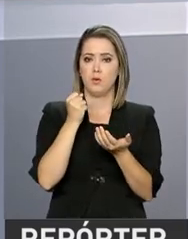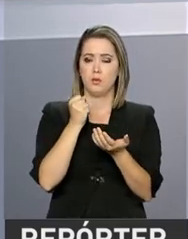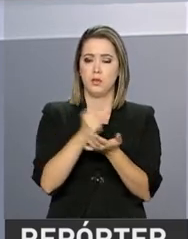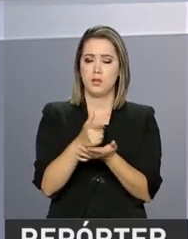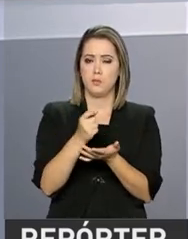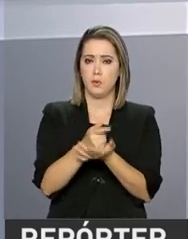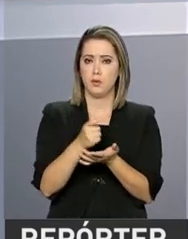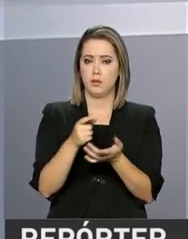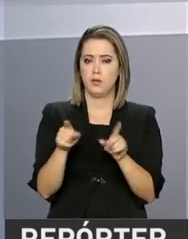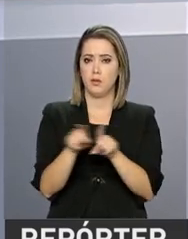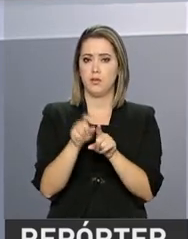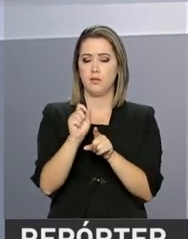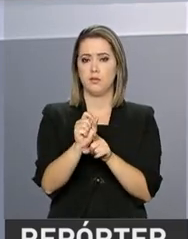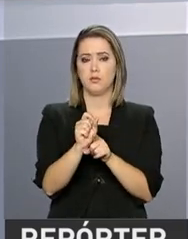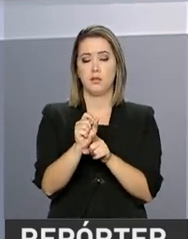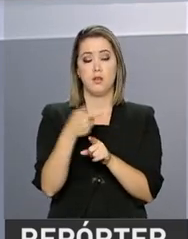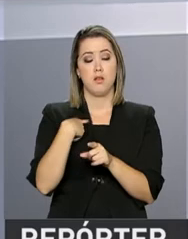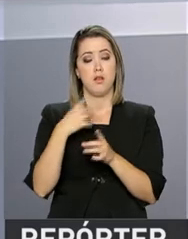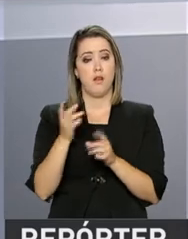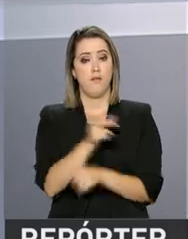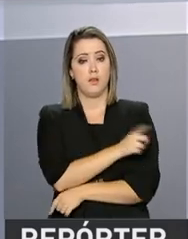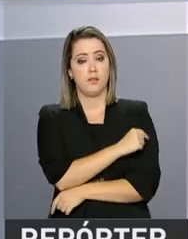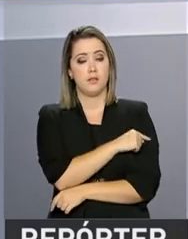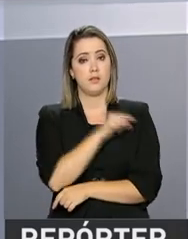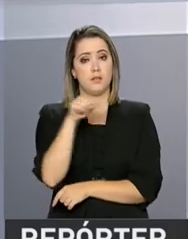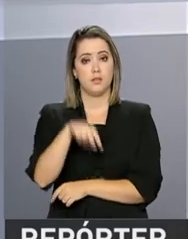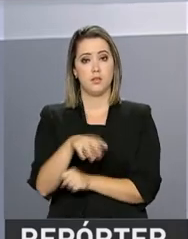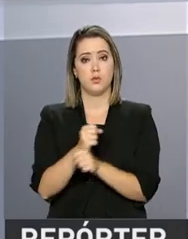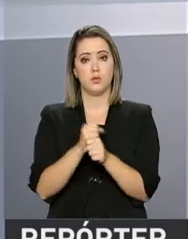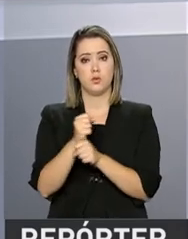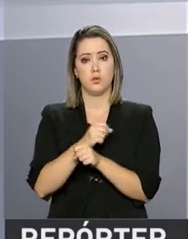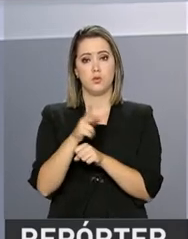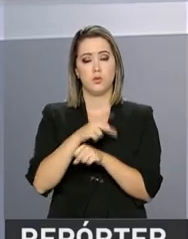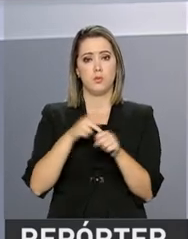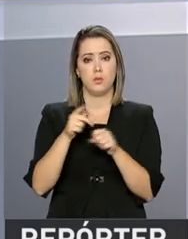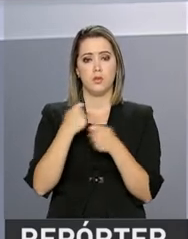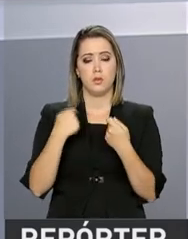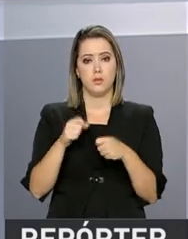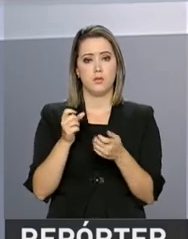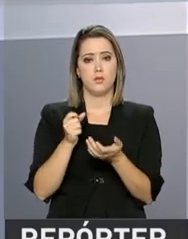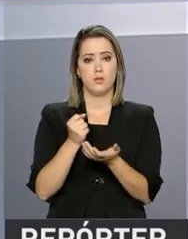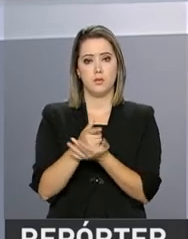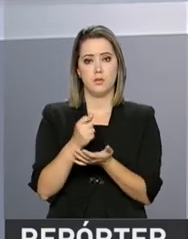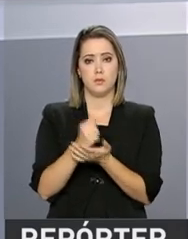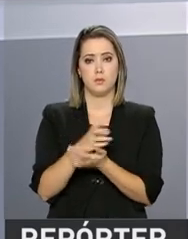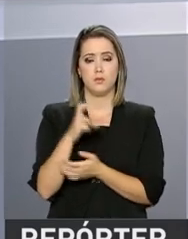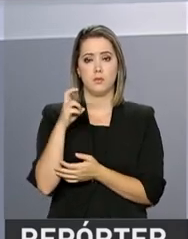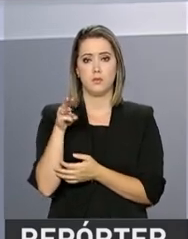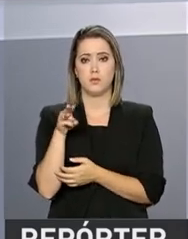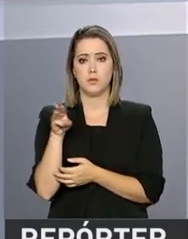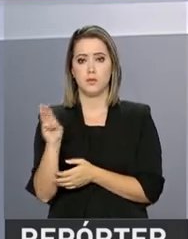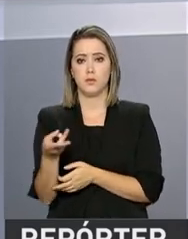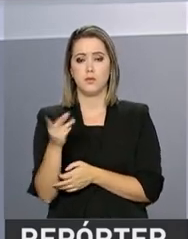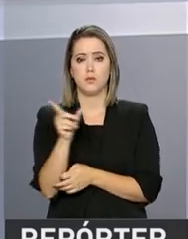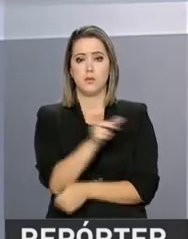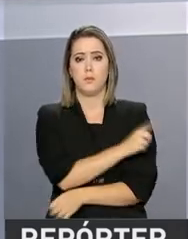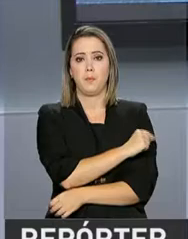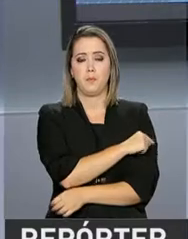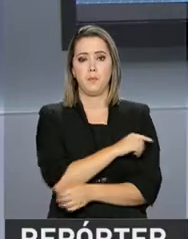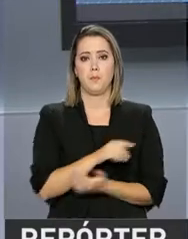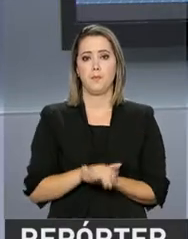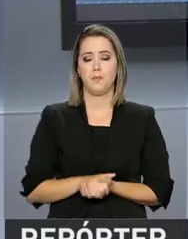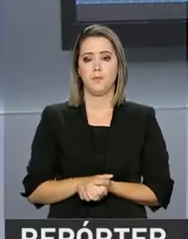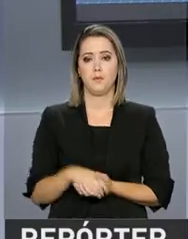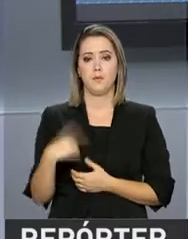o ministro da saúde ricardo barros até o fim deste ano o país deverá exportar cerca de 5 milhões de doses